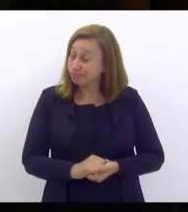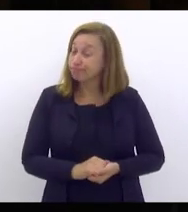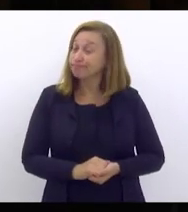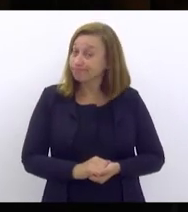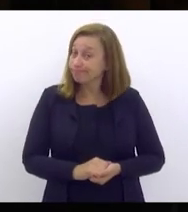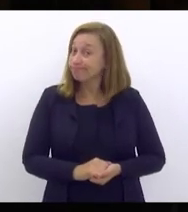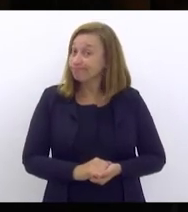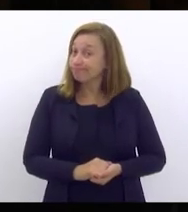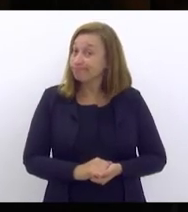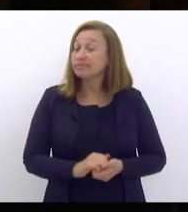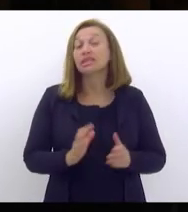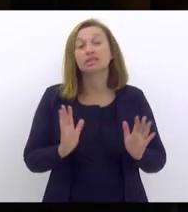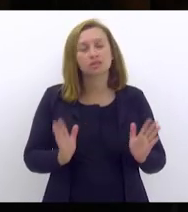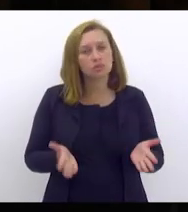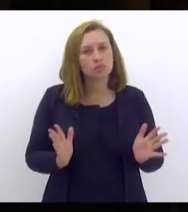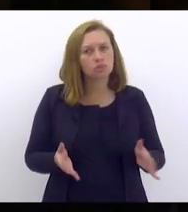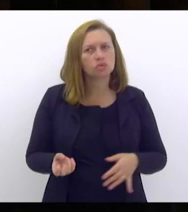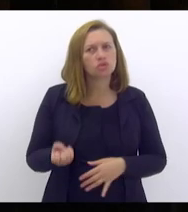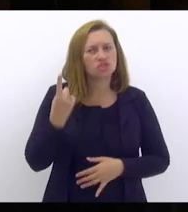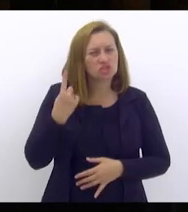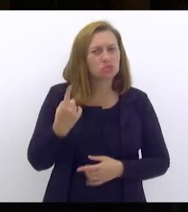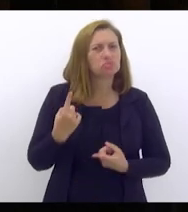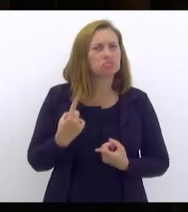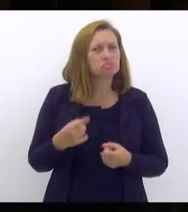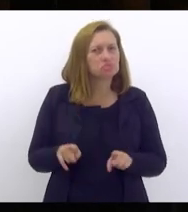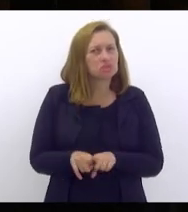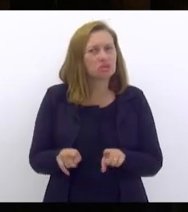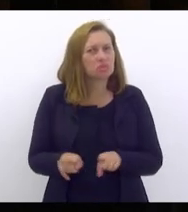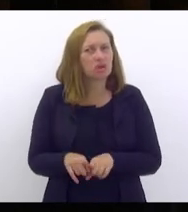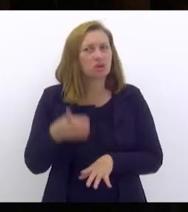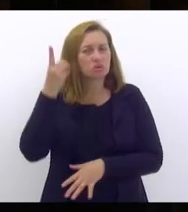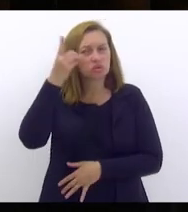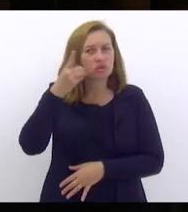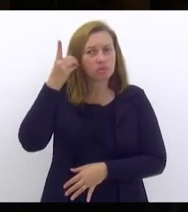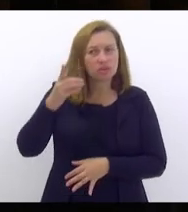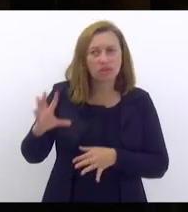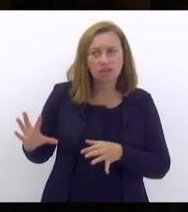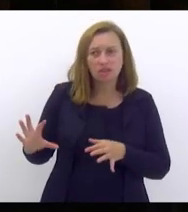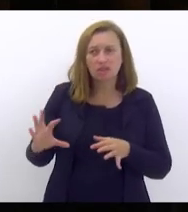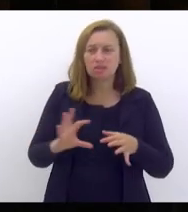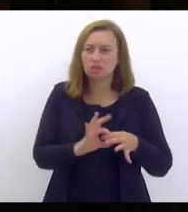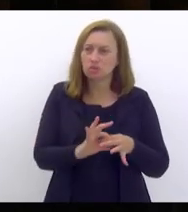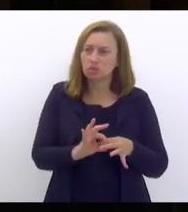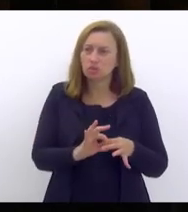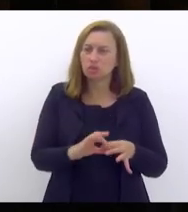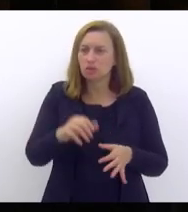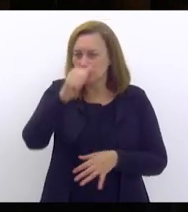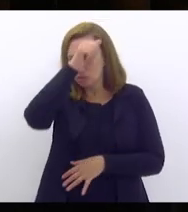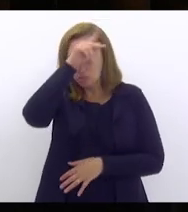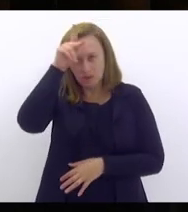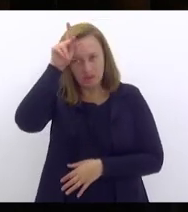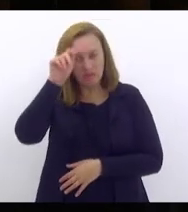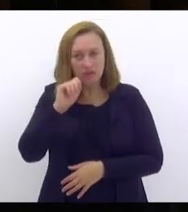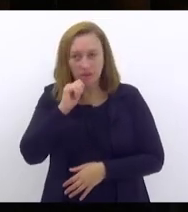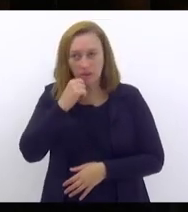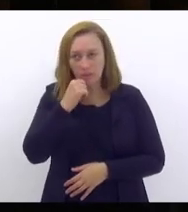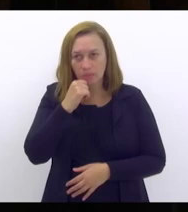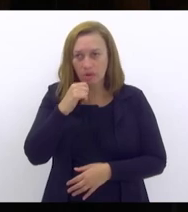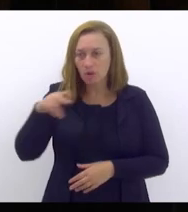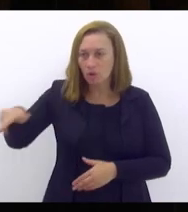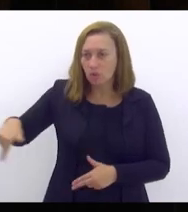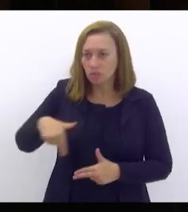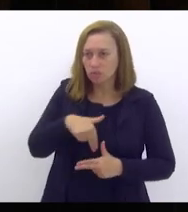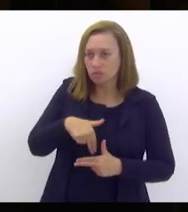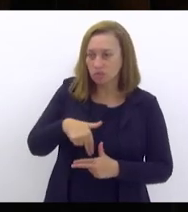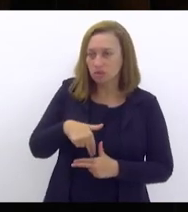Agora, causa uma grande estranheza também os deputados que são aliados do prefeito da cidade usarem essa tribuna